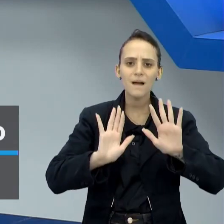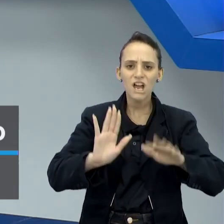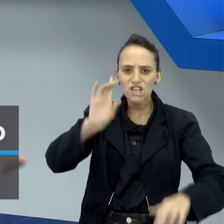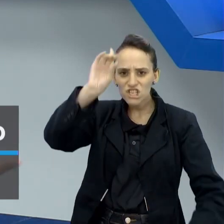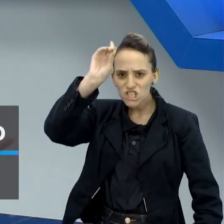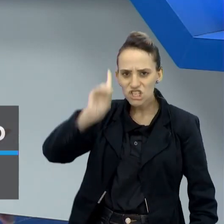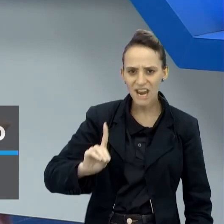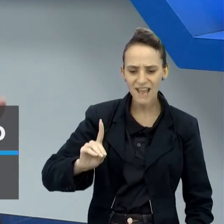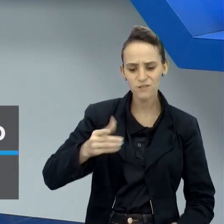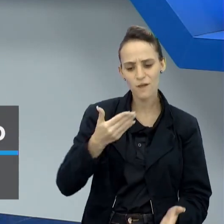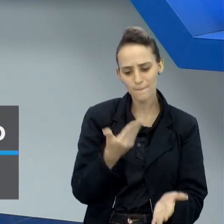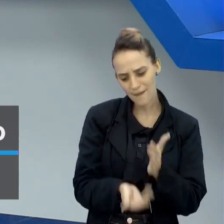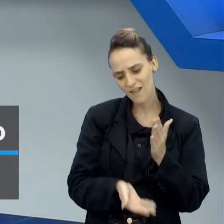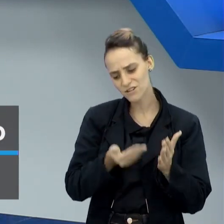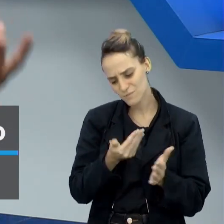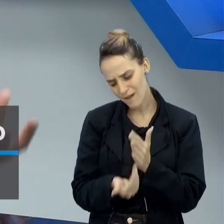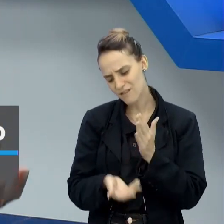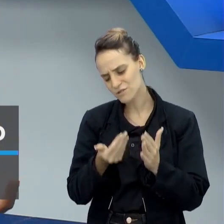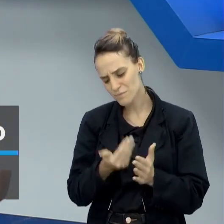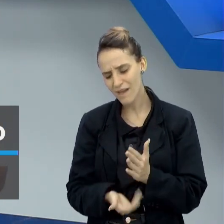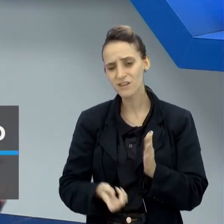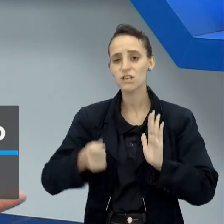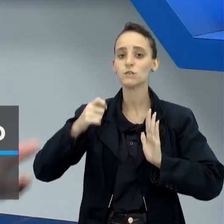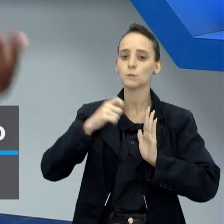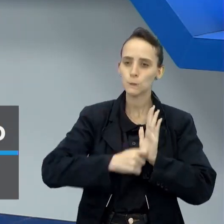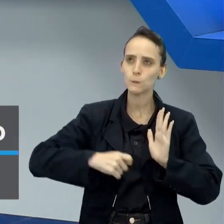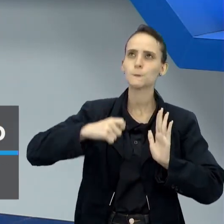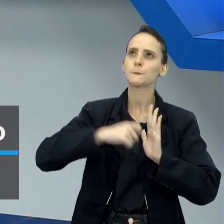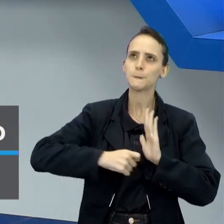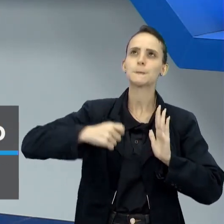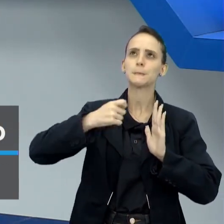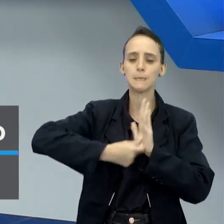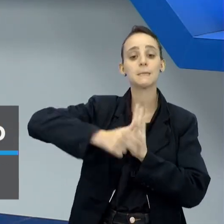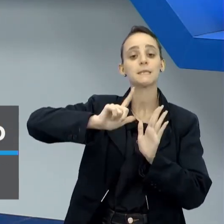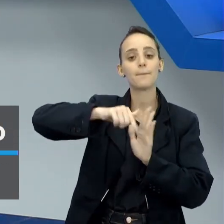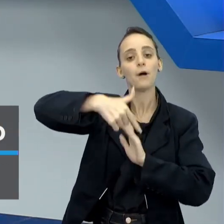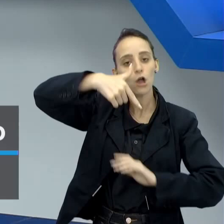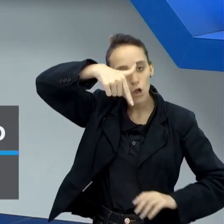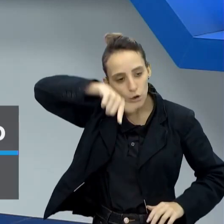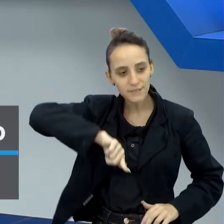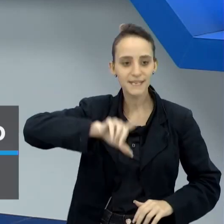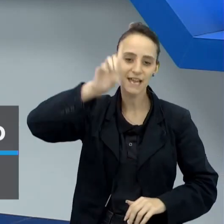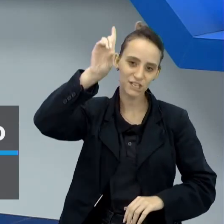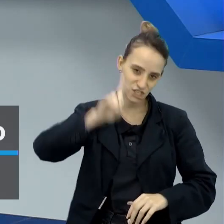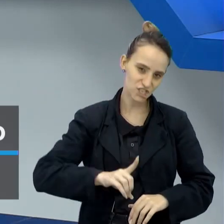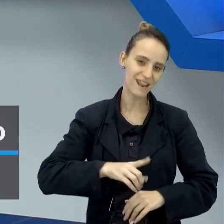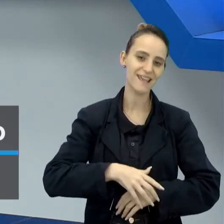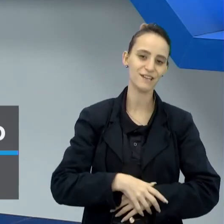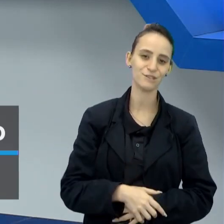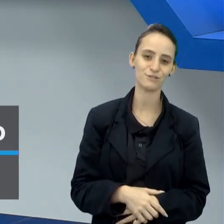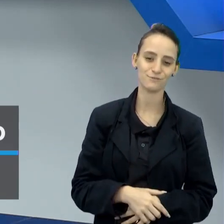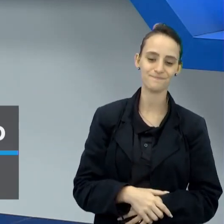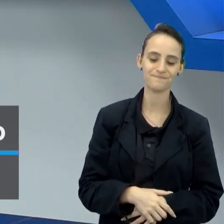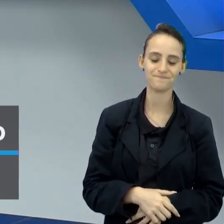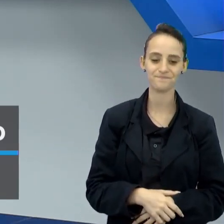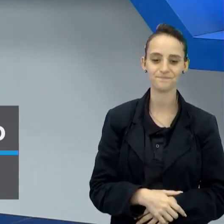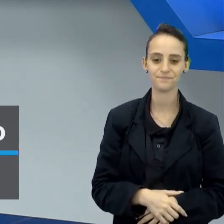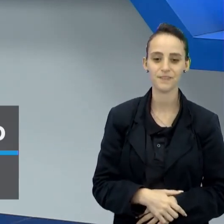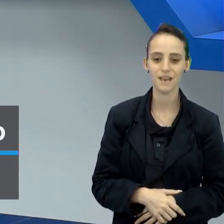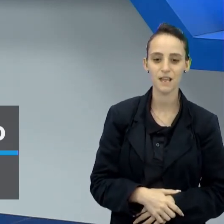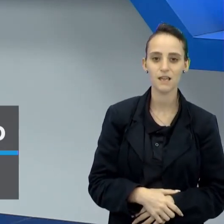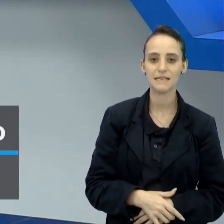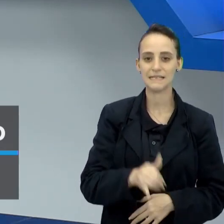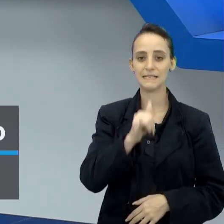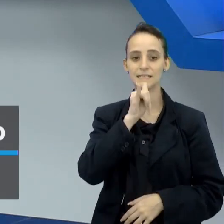eles foram reivindicados ao longo de toda a história e conquistados basicamente no século XX. Né? O direito